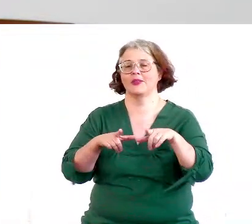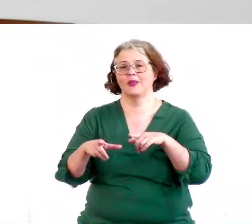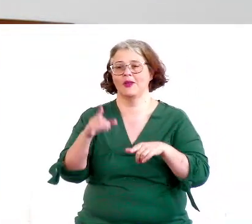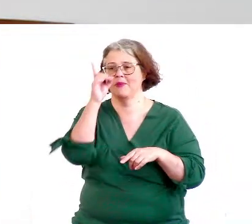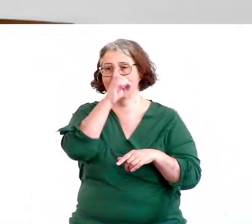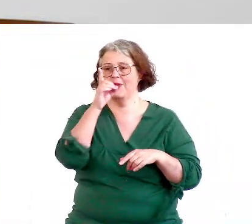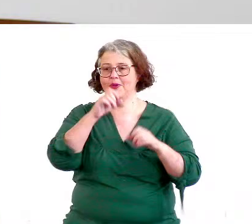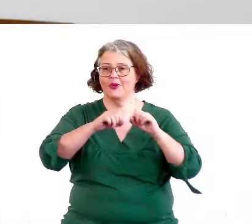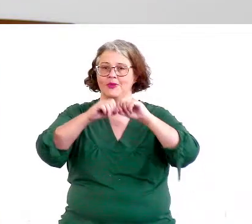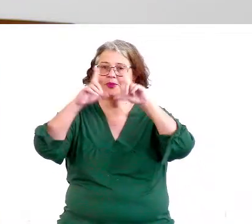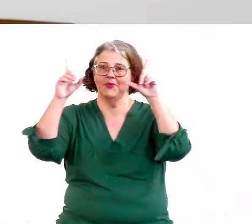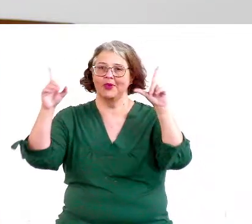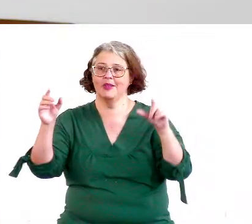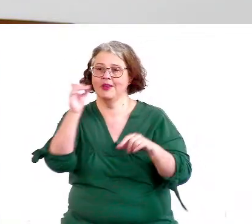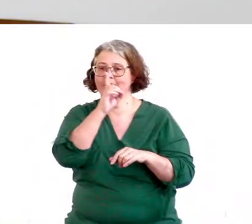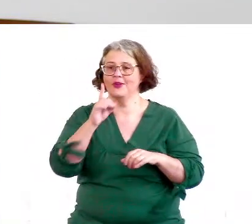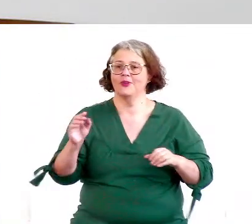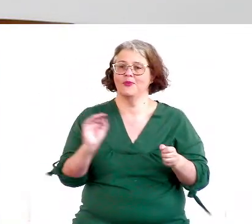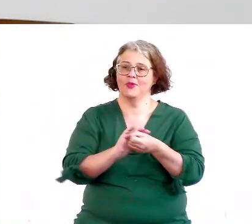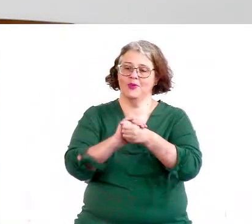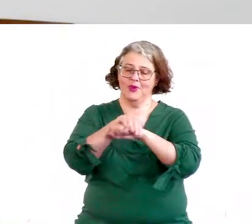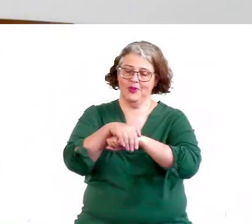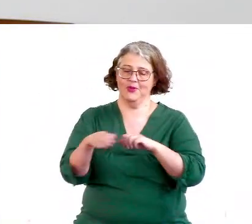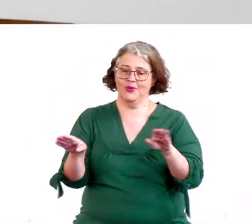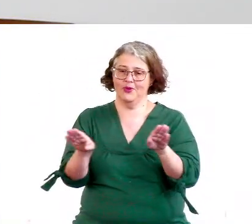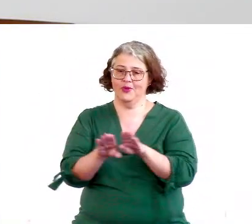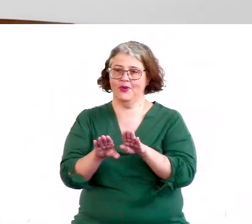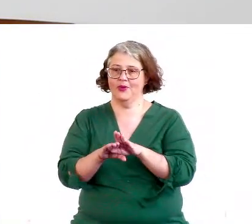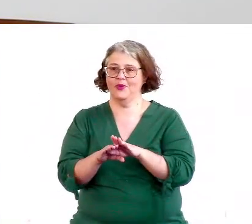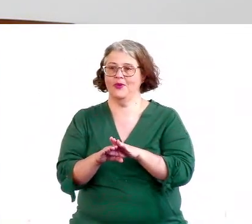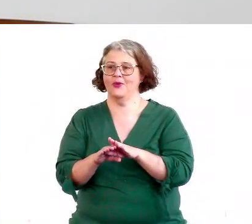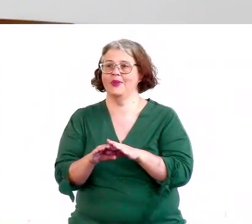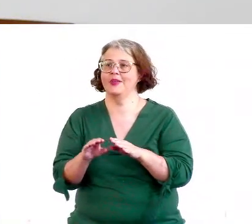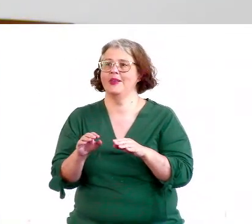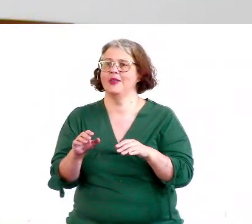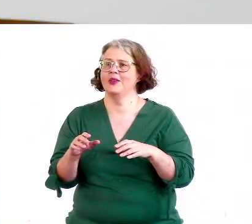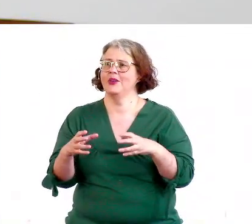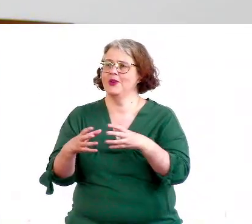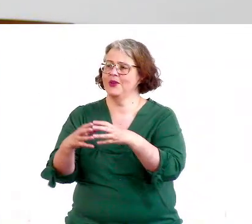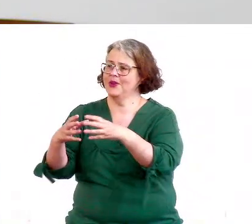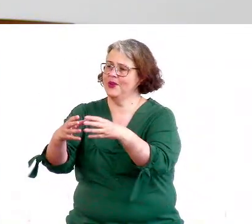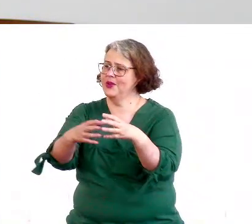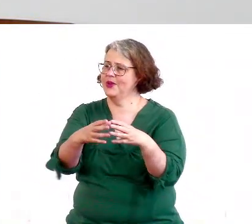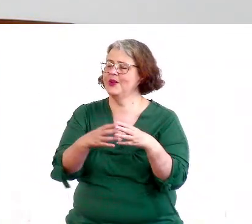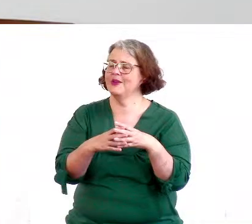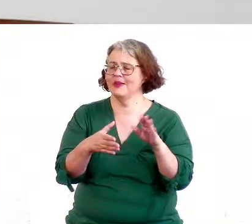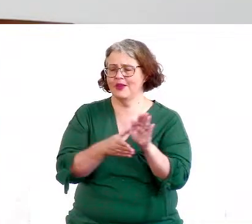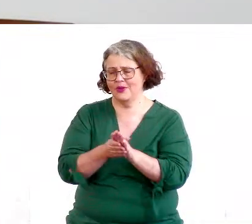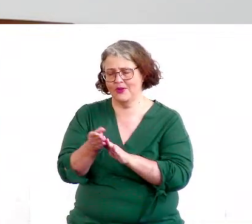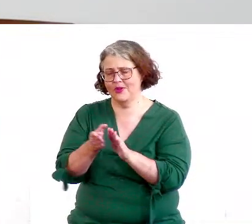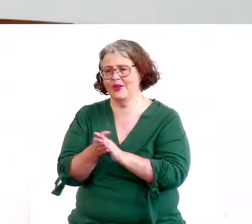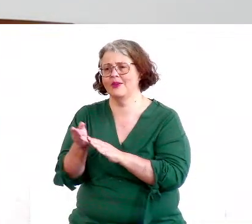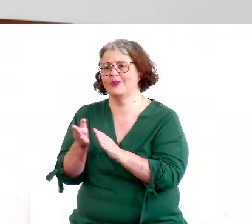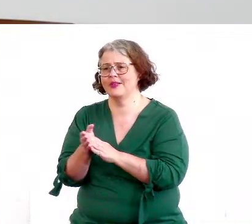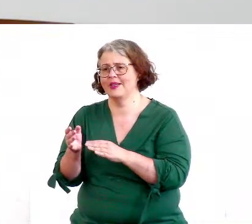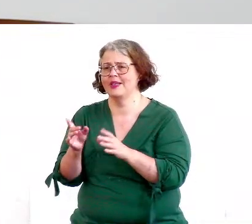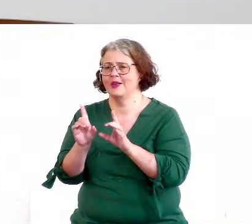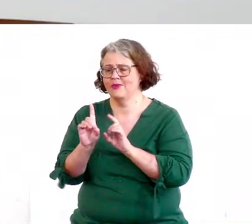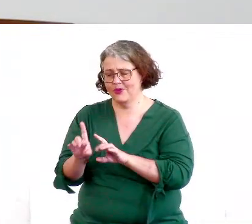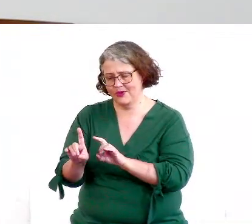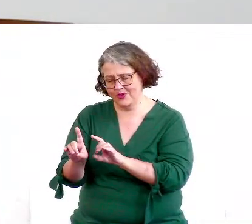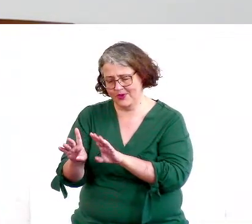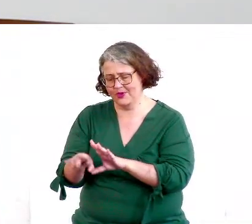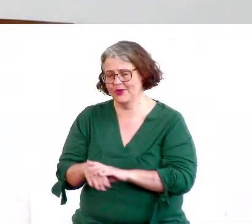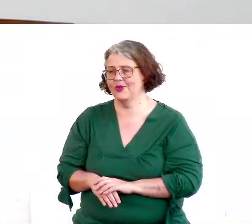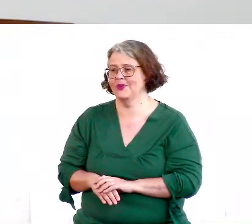domingo manhã, domingo noite. Temos trabalhos na semana, pequenos grupos. Temos aconselhamento, discipulado. O que